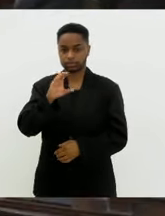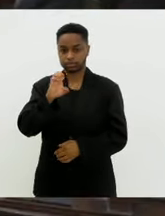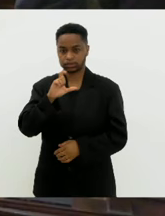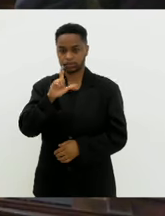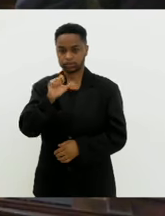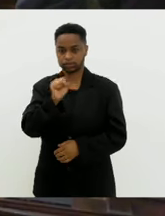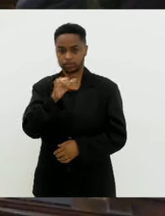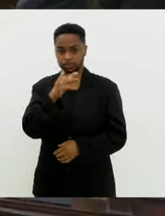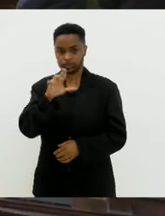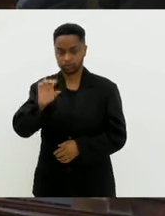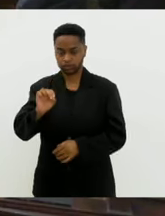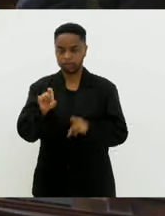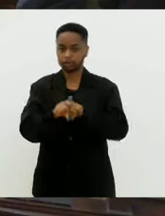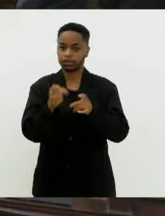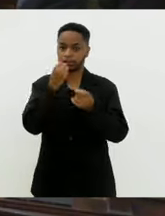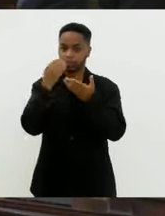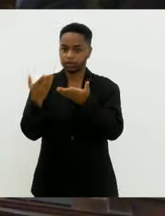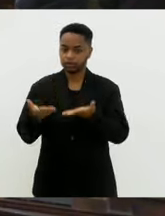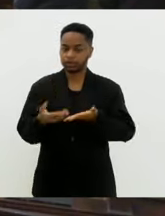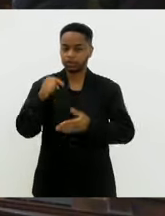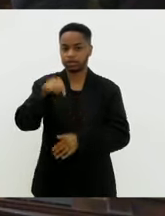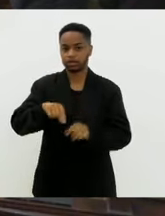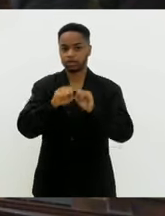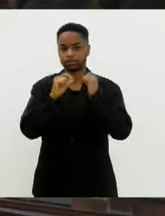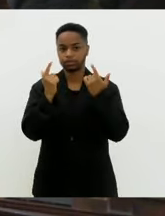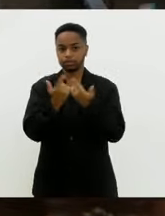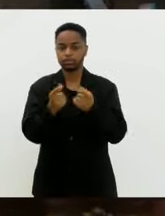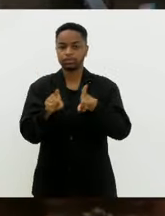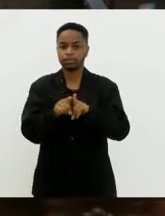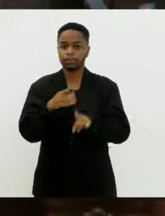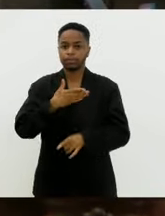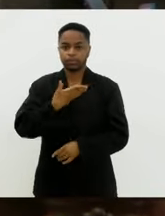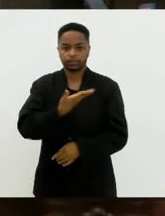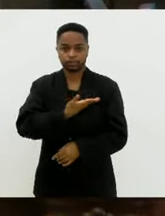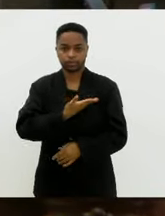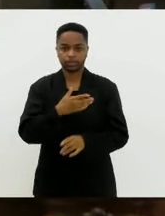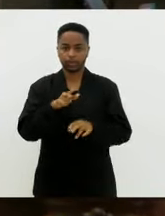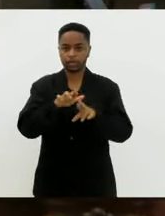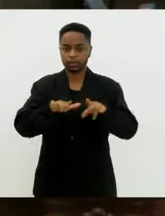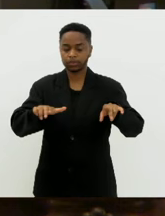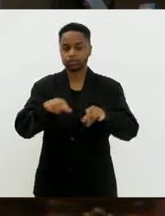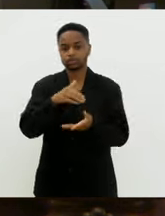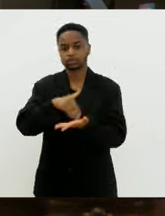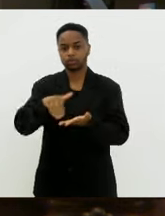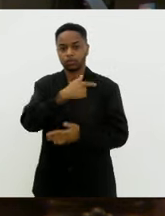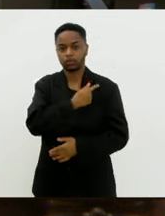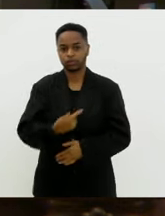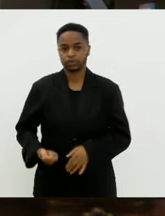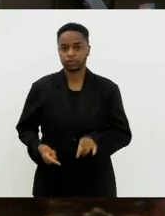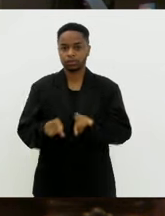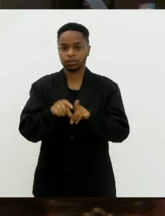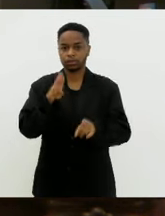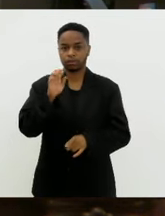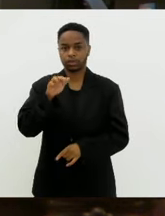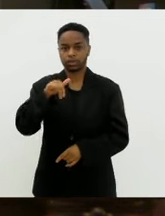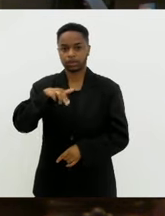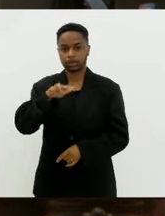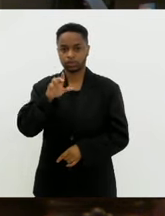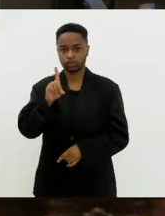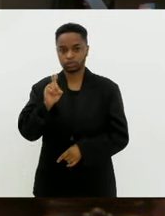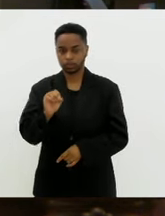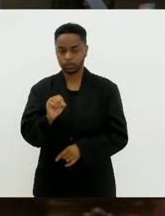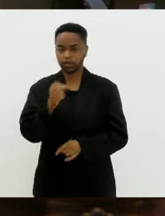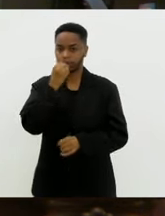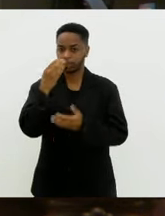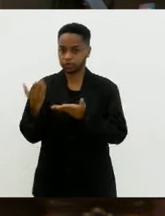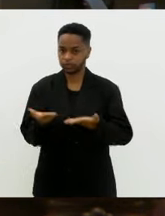seja bem-vindo a essa casa, meu companheiro irmão secretário de Governo de Estado também, Bernardo Rossi, sempre bem-vindo